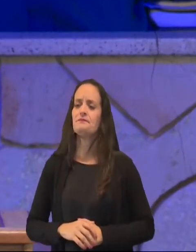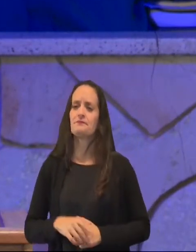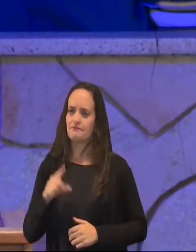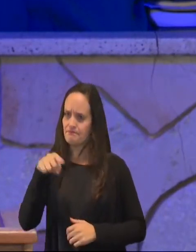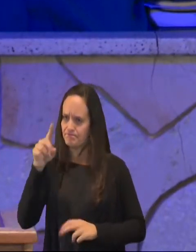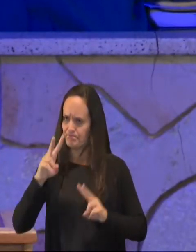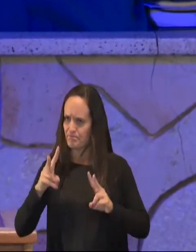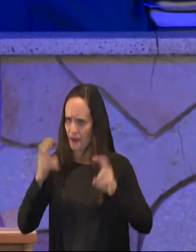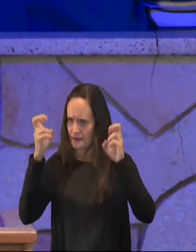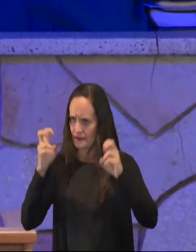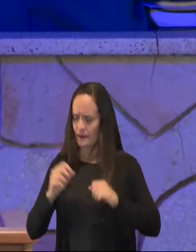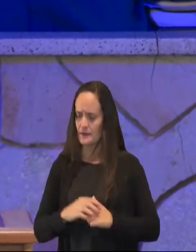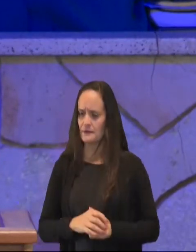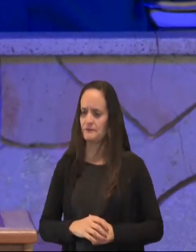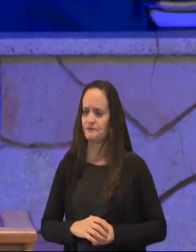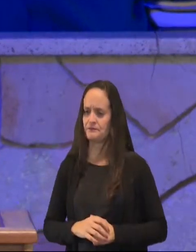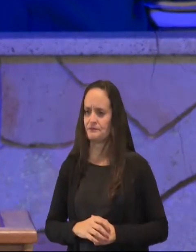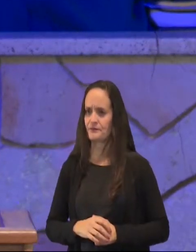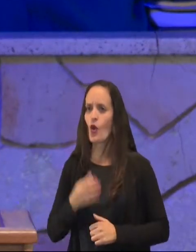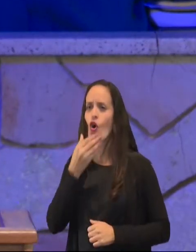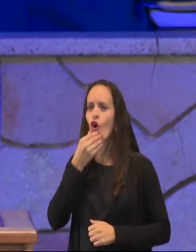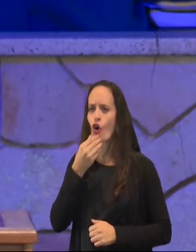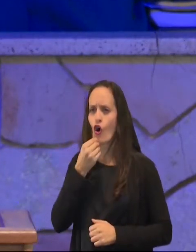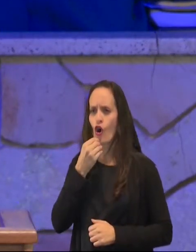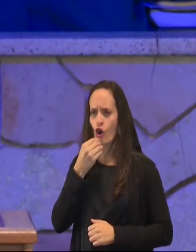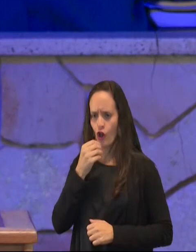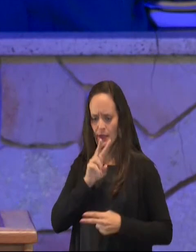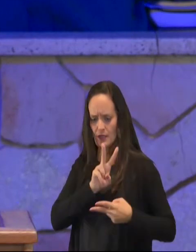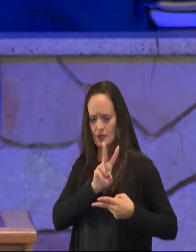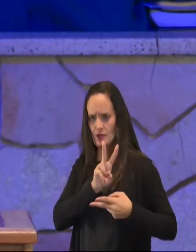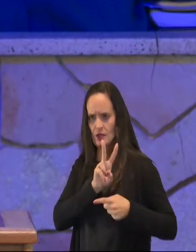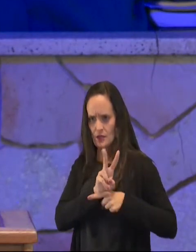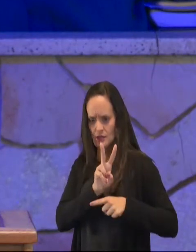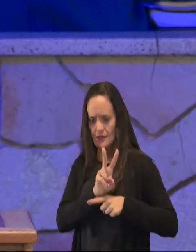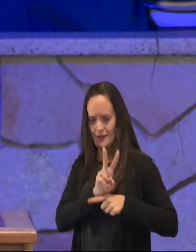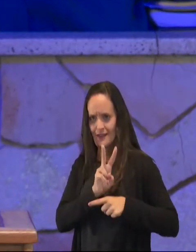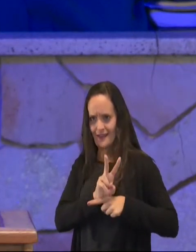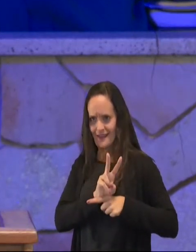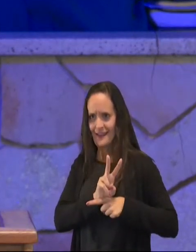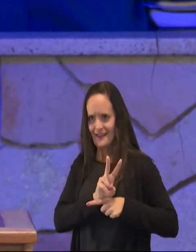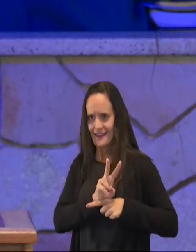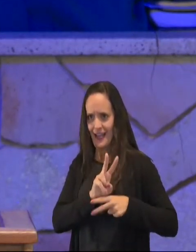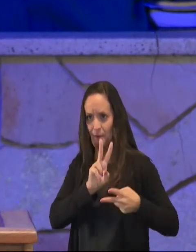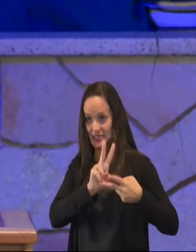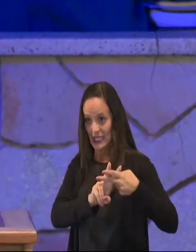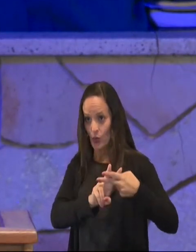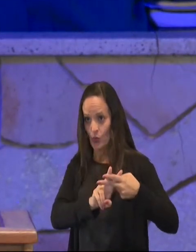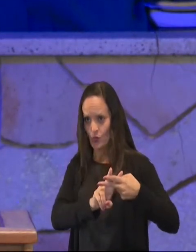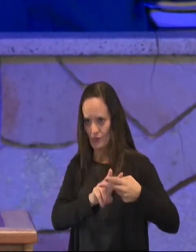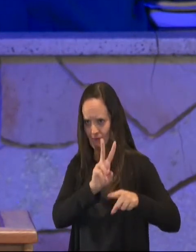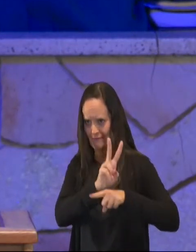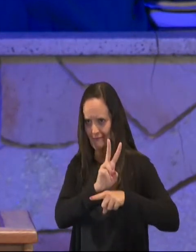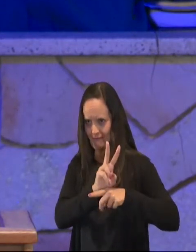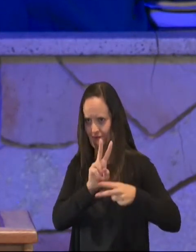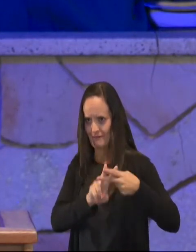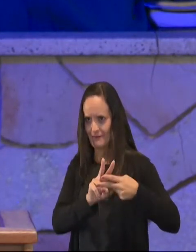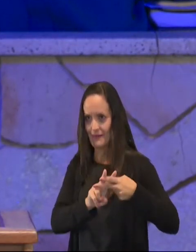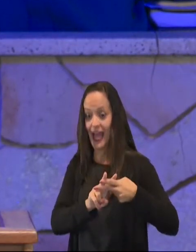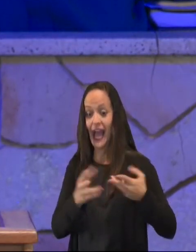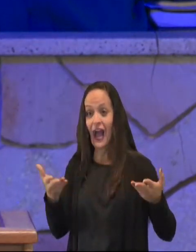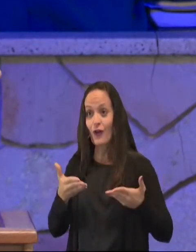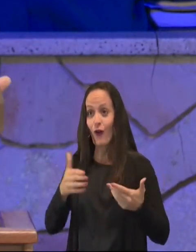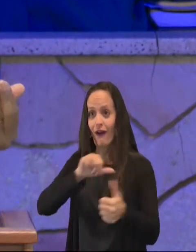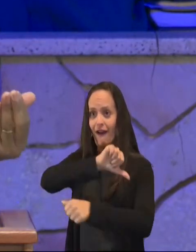que o carcereiro agora serve com alegria. Os atos do carcereiro